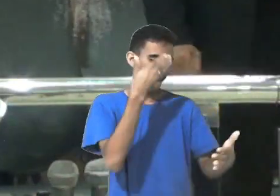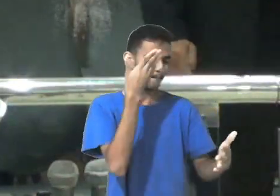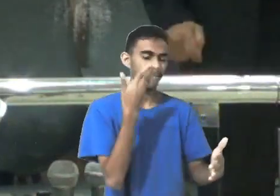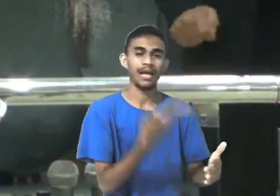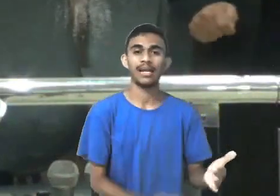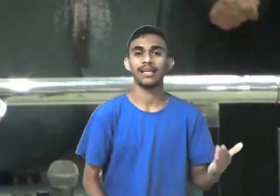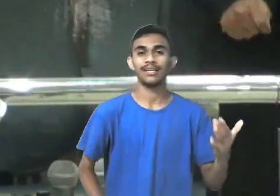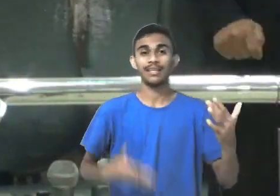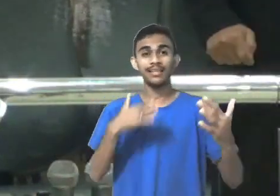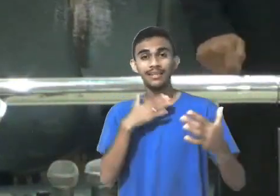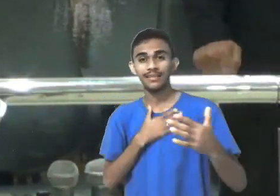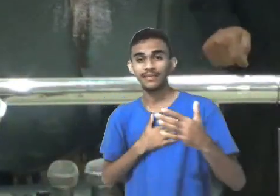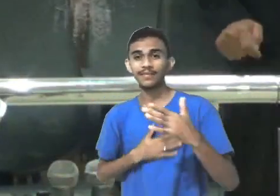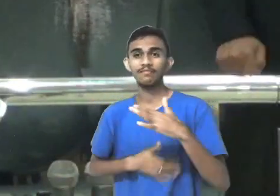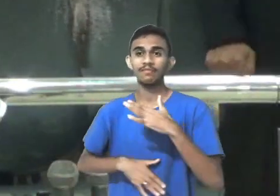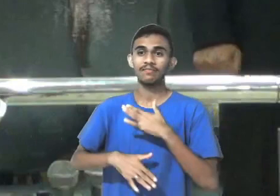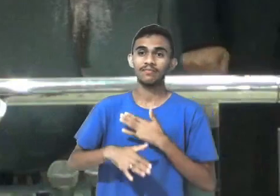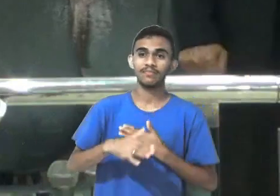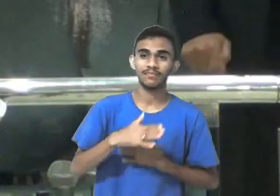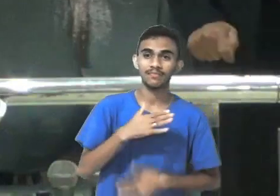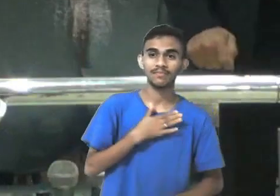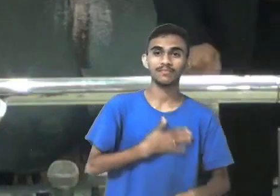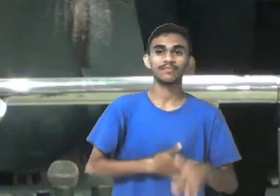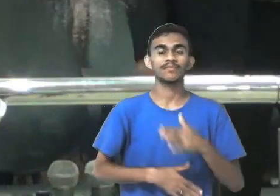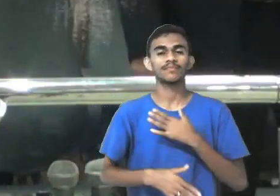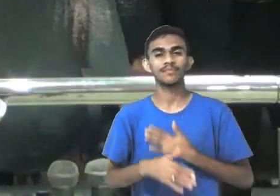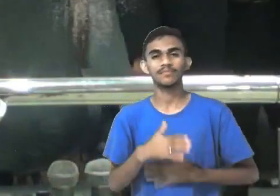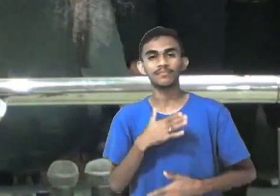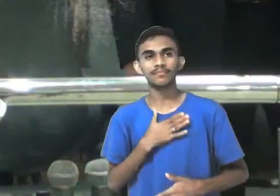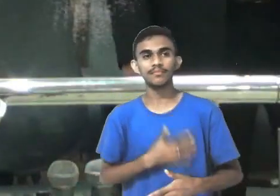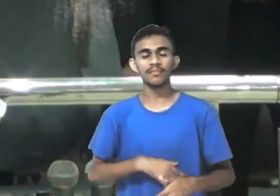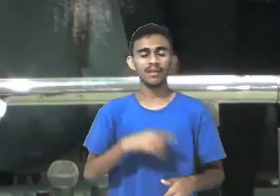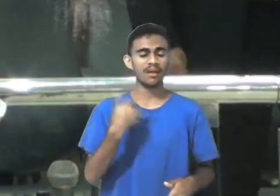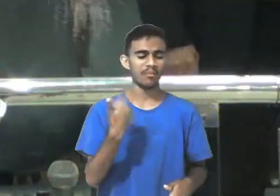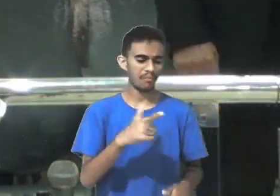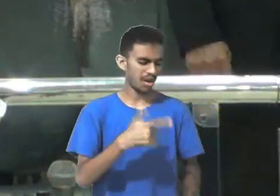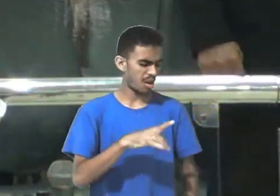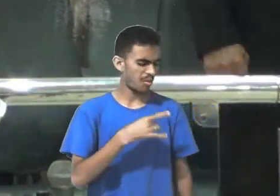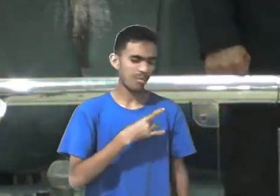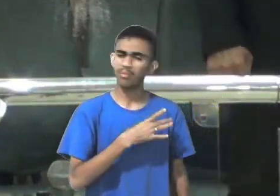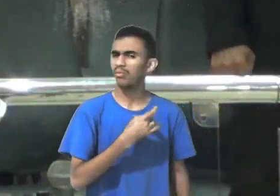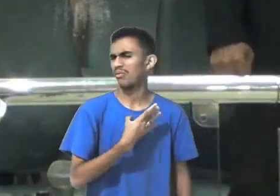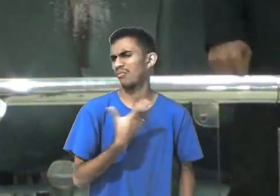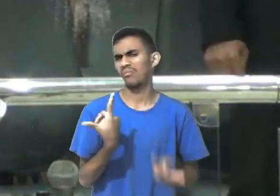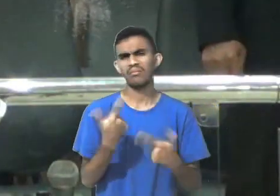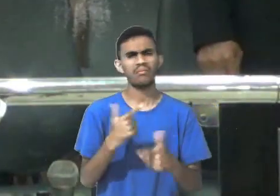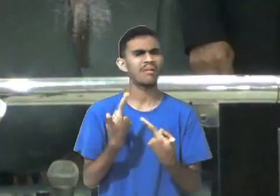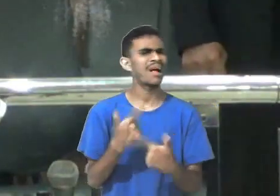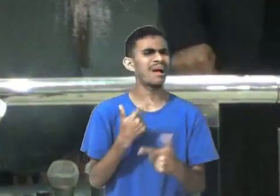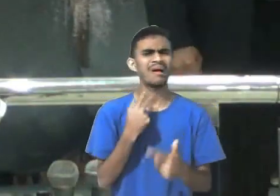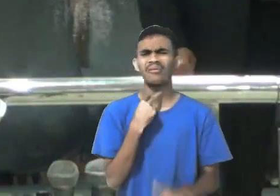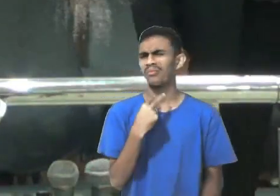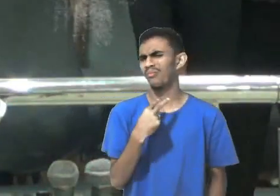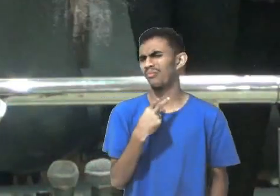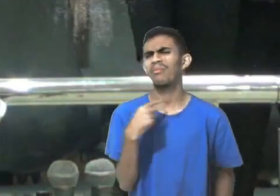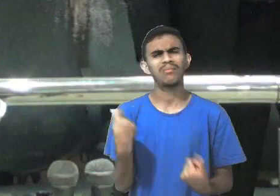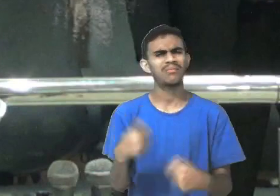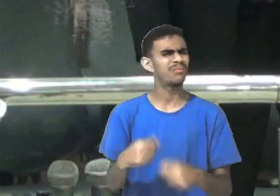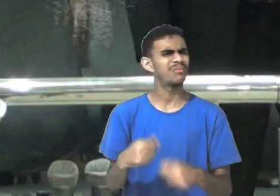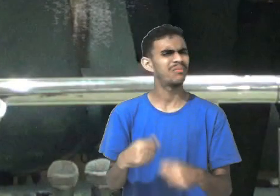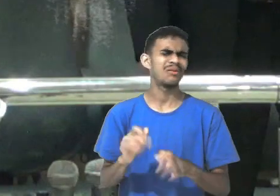comoves, perdendo a calma. Não tenhas